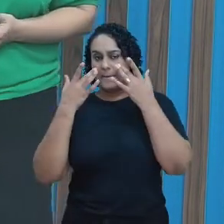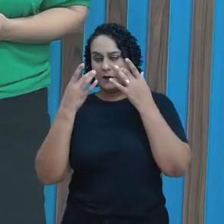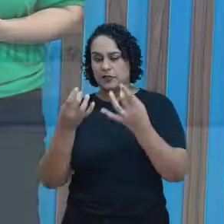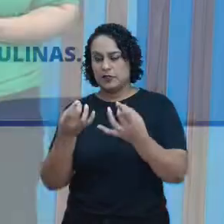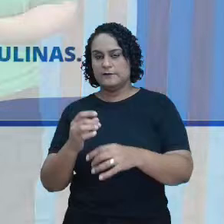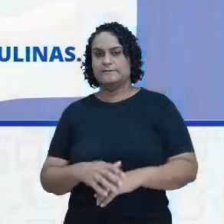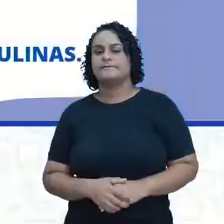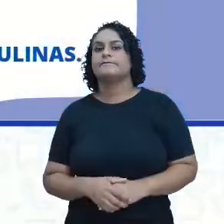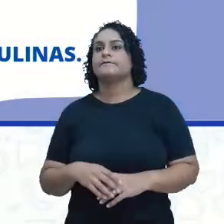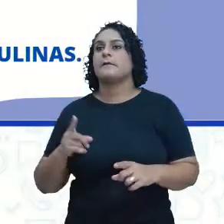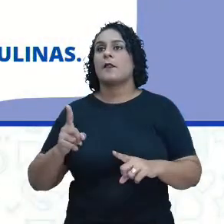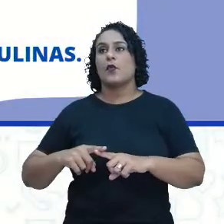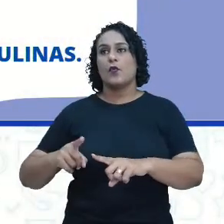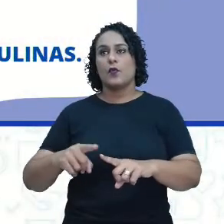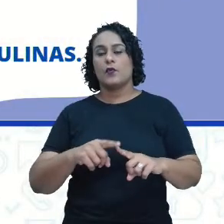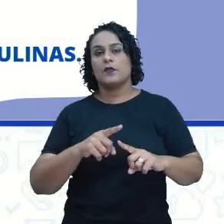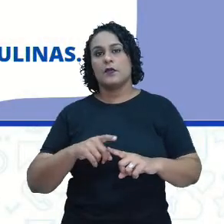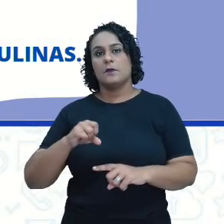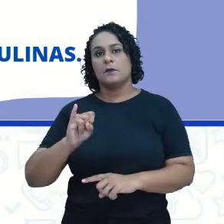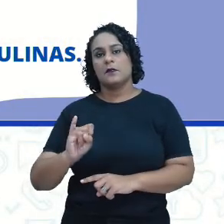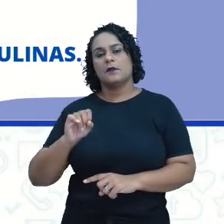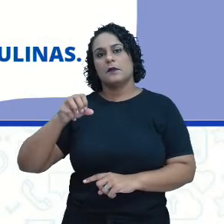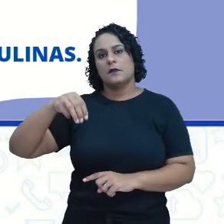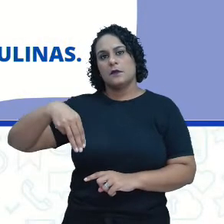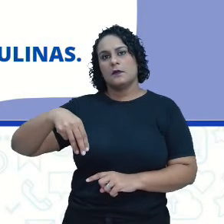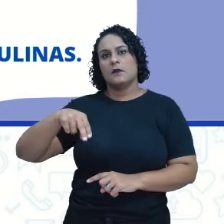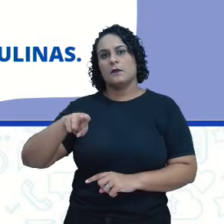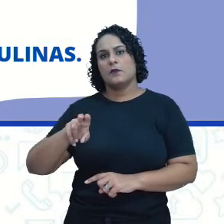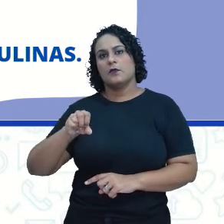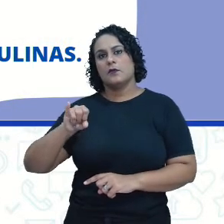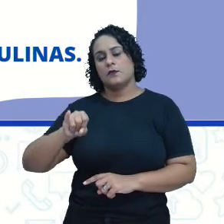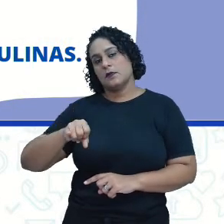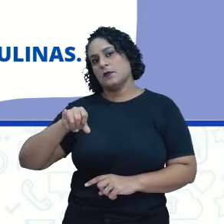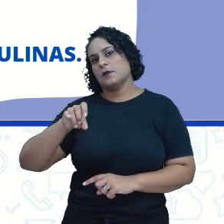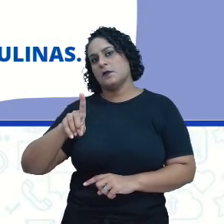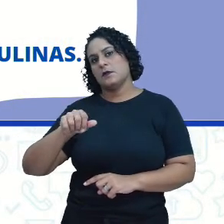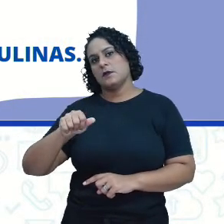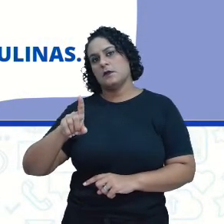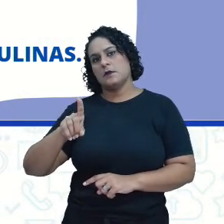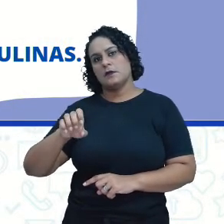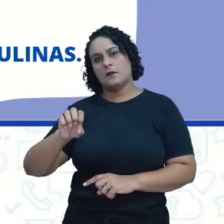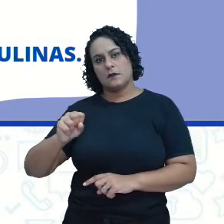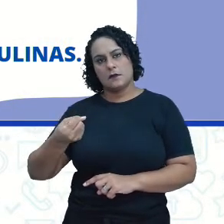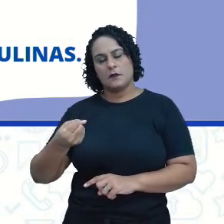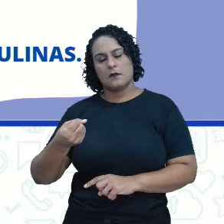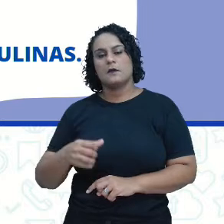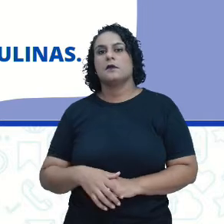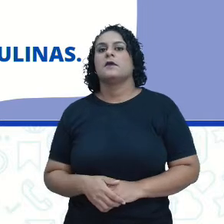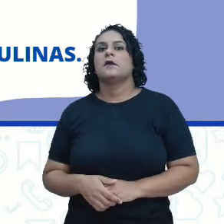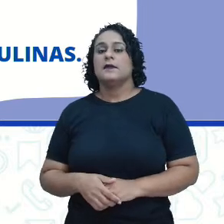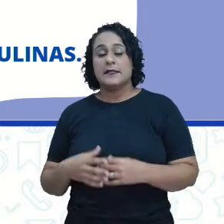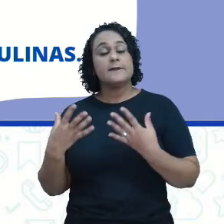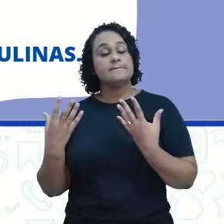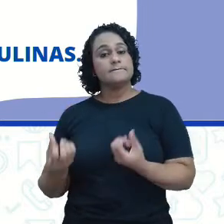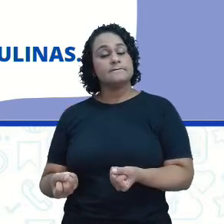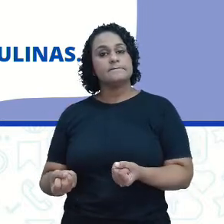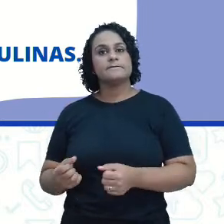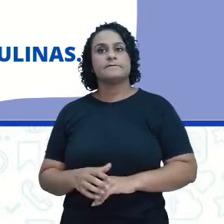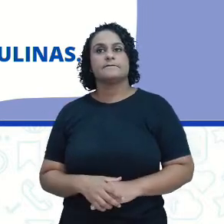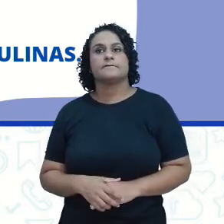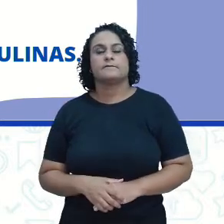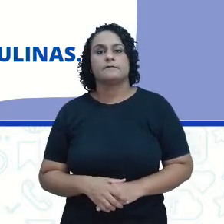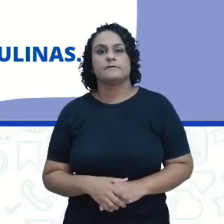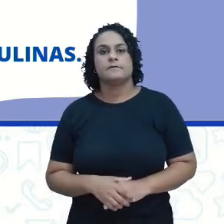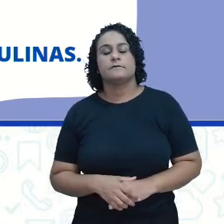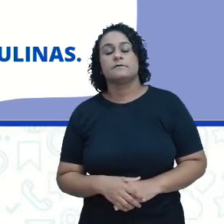de imunidades. Olha só, quer falar um pouquinho, professora, dos tipos de imunidades? Vamos, Carol. A questão